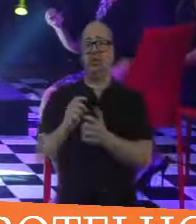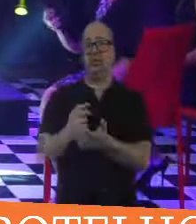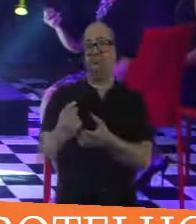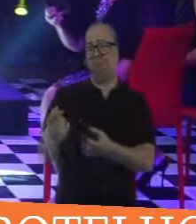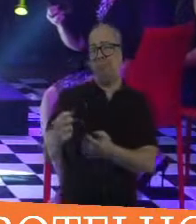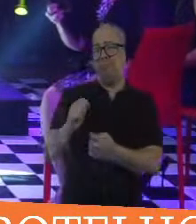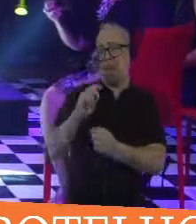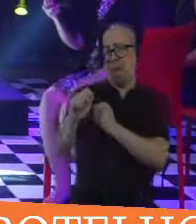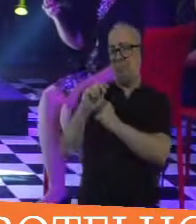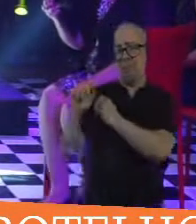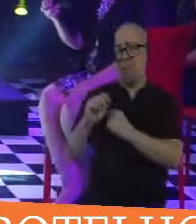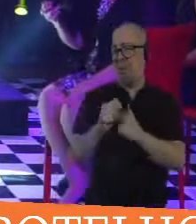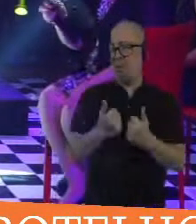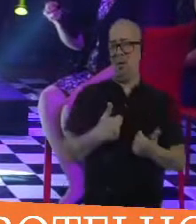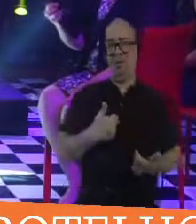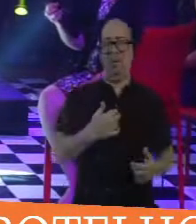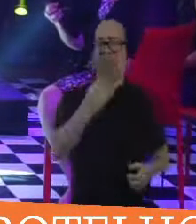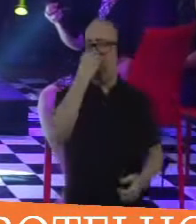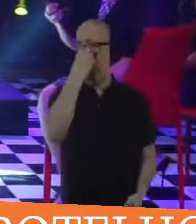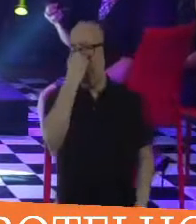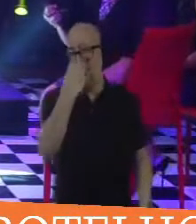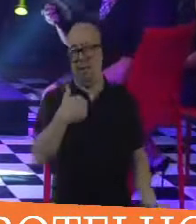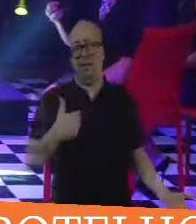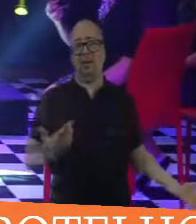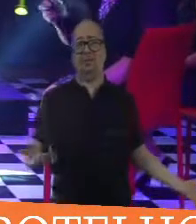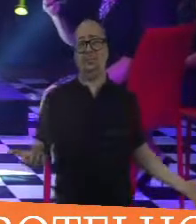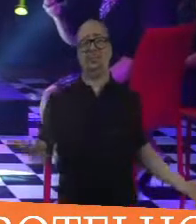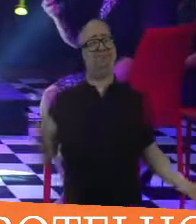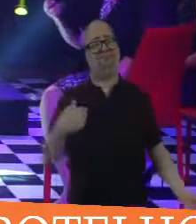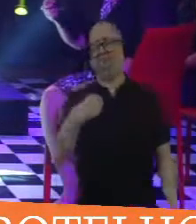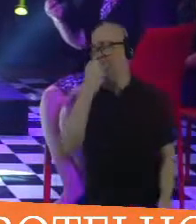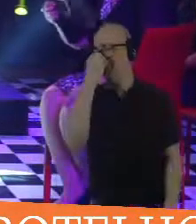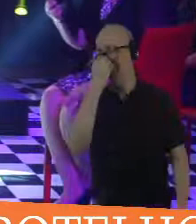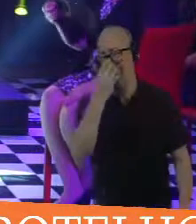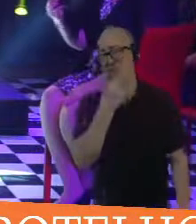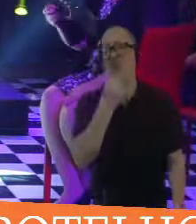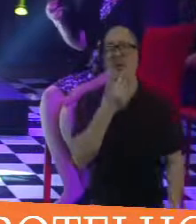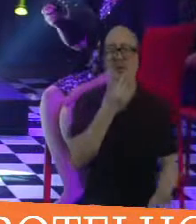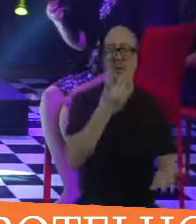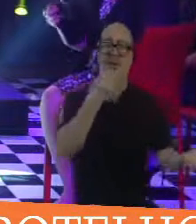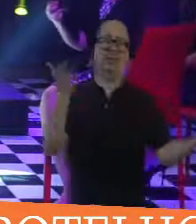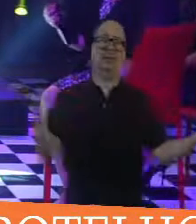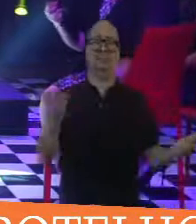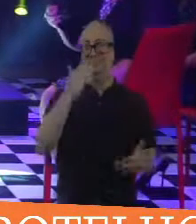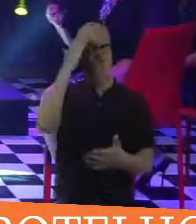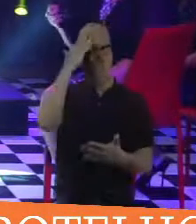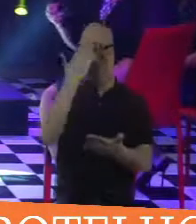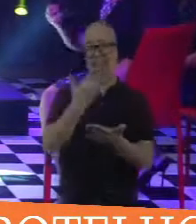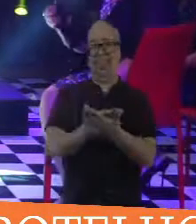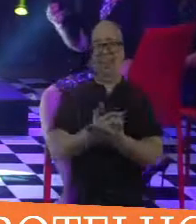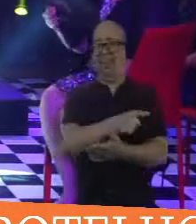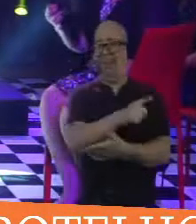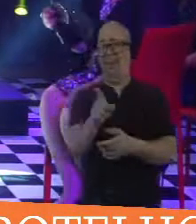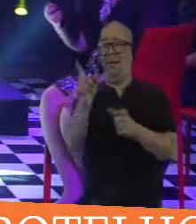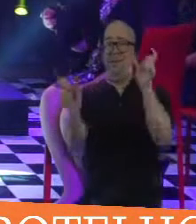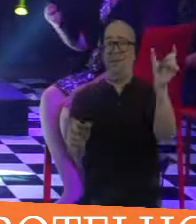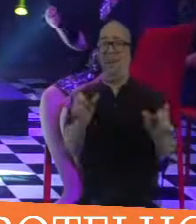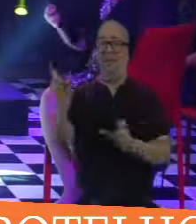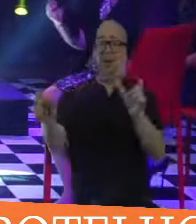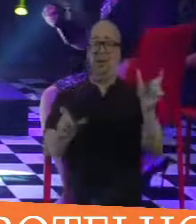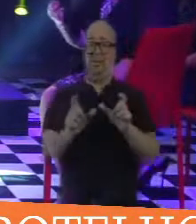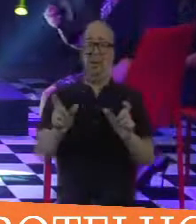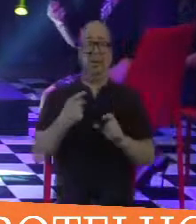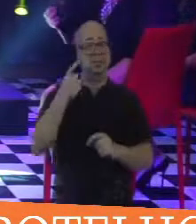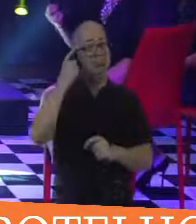traição. Palhaço, é um palhaço todo homem que se entrega ao desespero e não